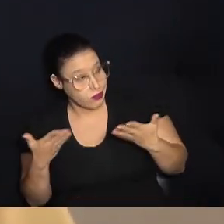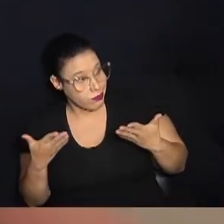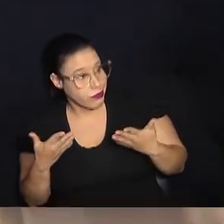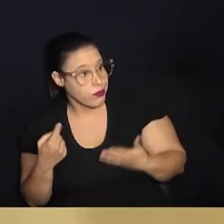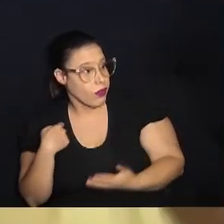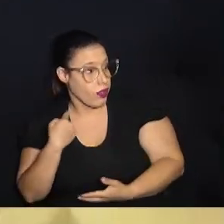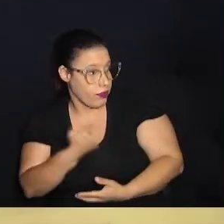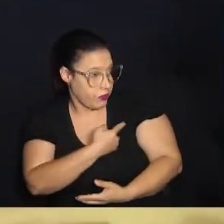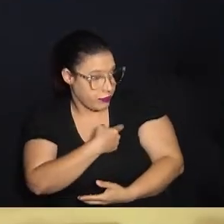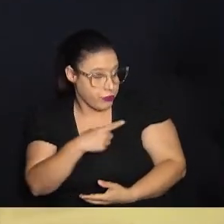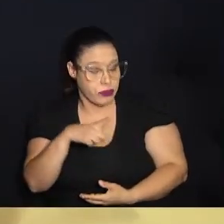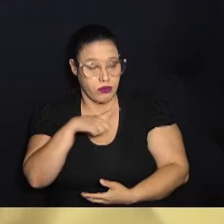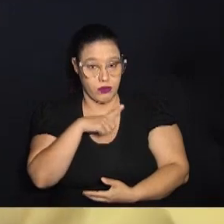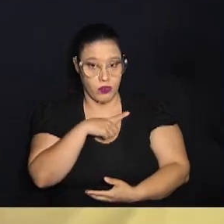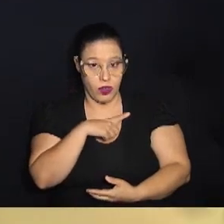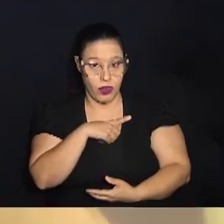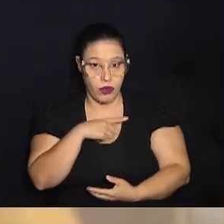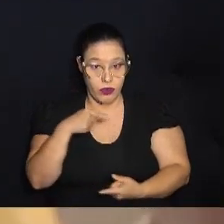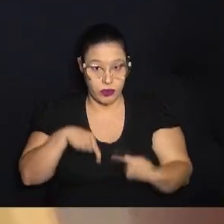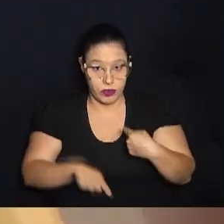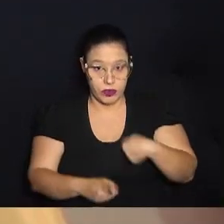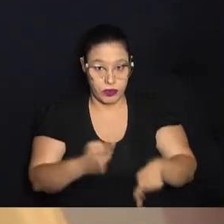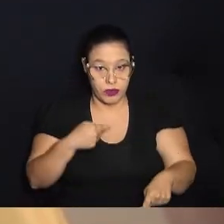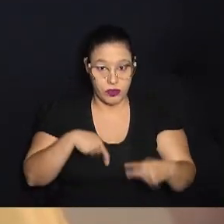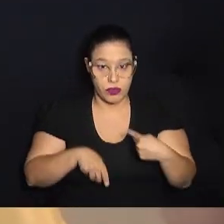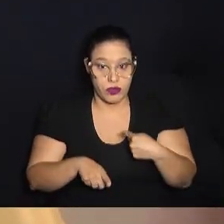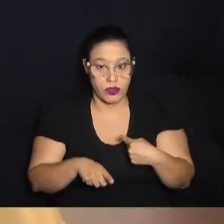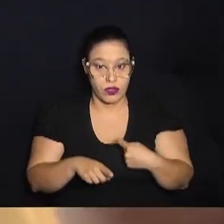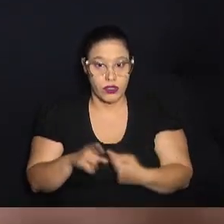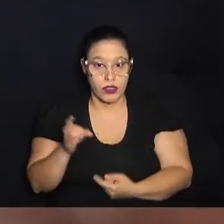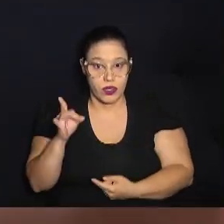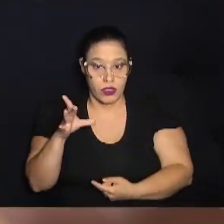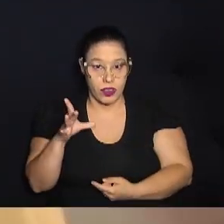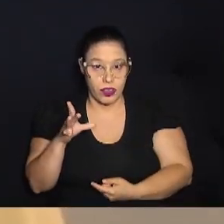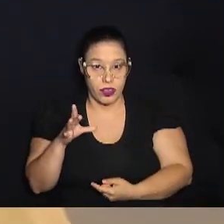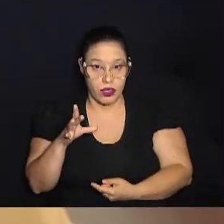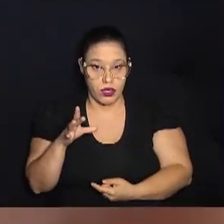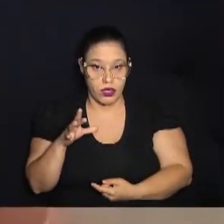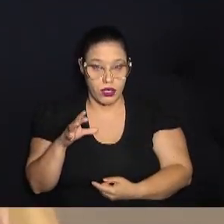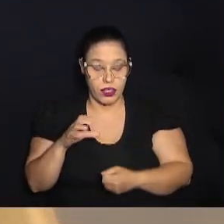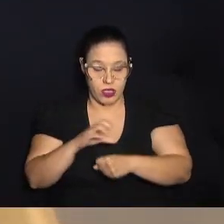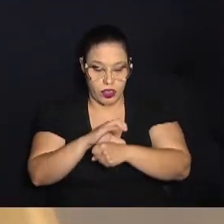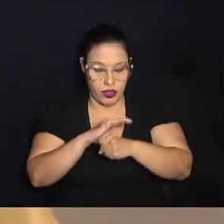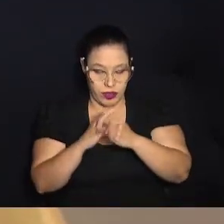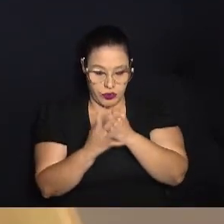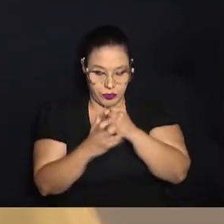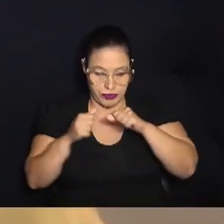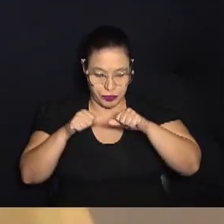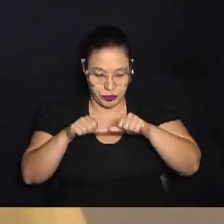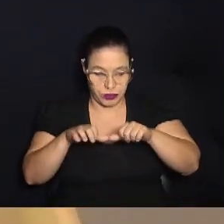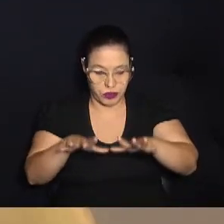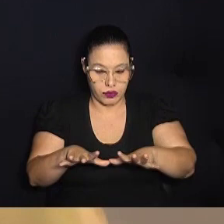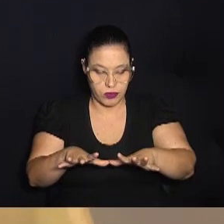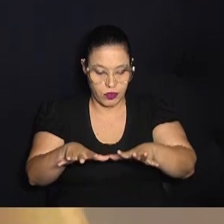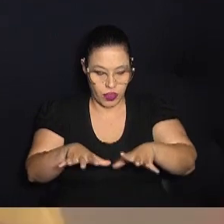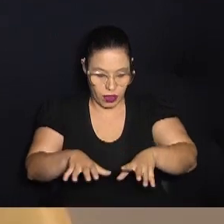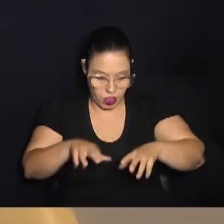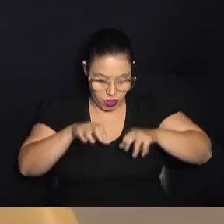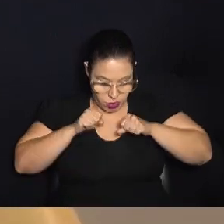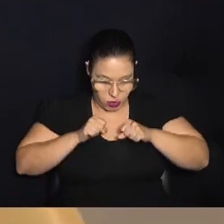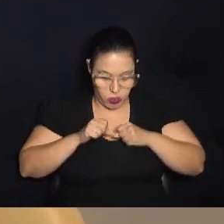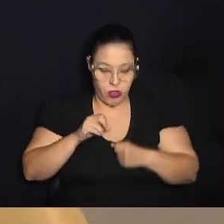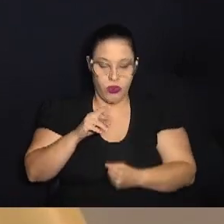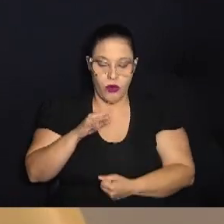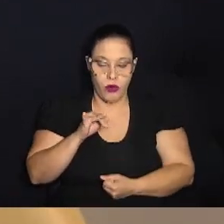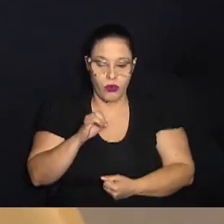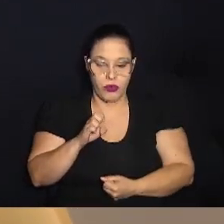Hoje nós temos aí um movimento que a gente diz que a gente não é mais o mesmo corpo depois do Covid, né? Não teve doença mais inflamatória